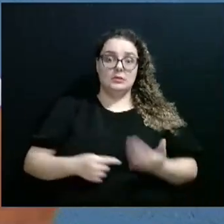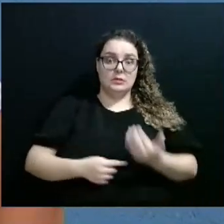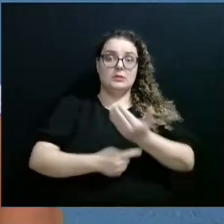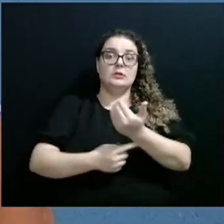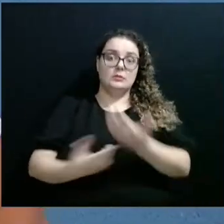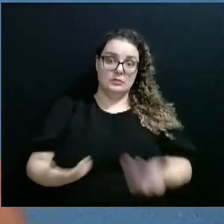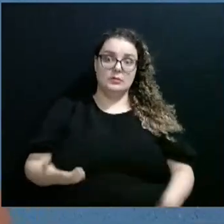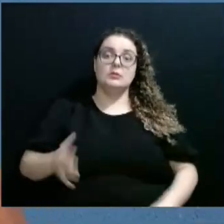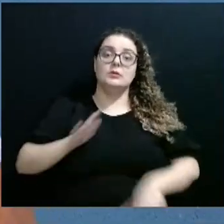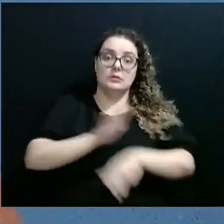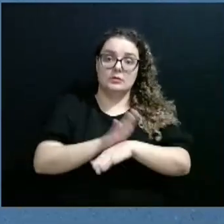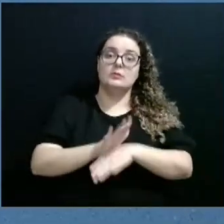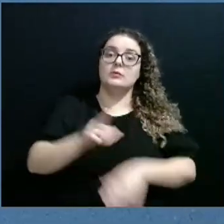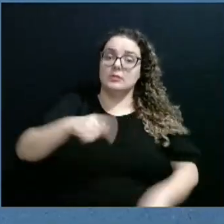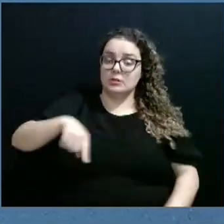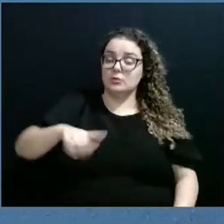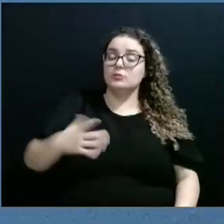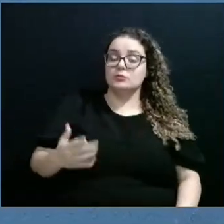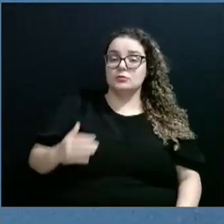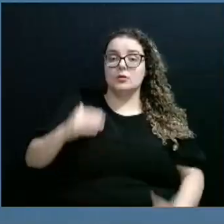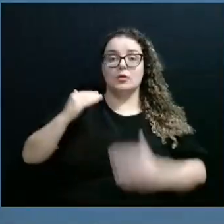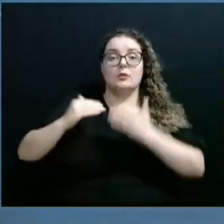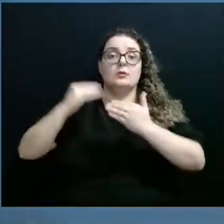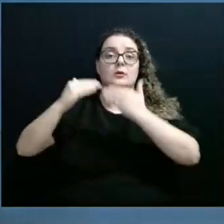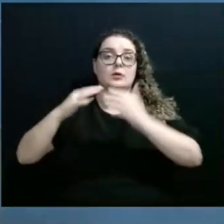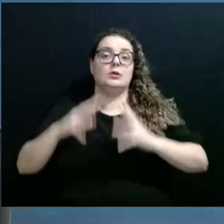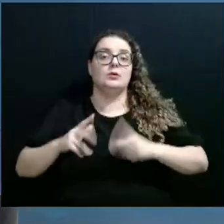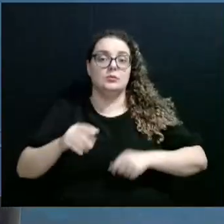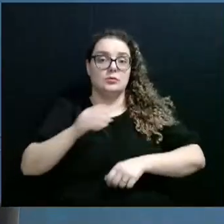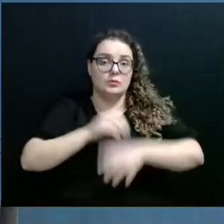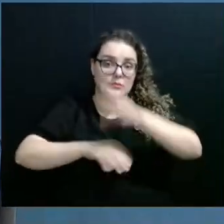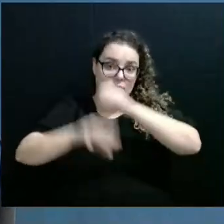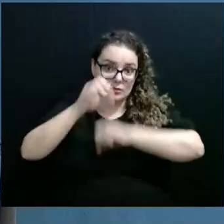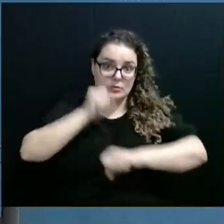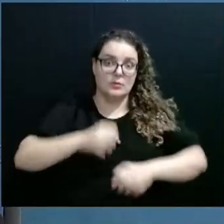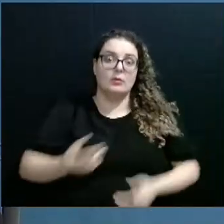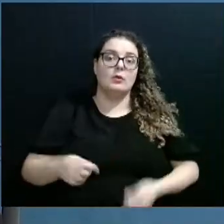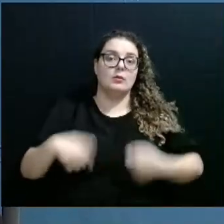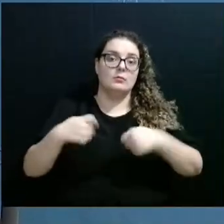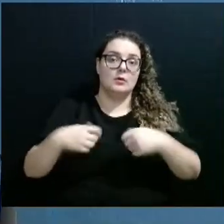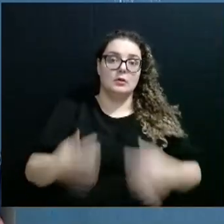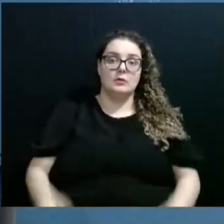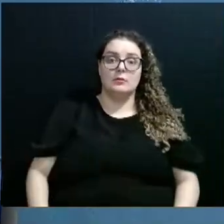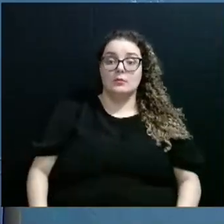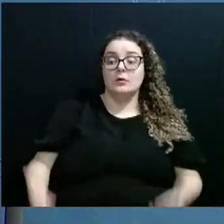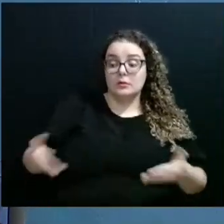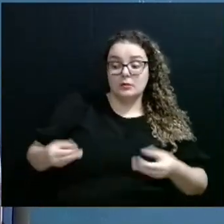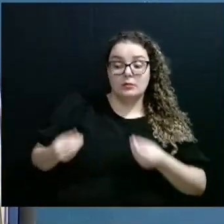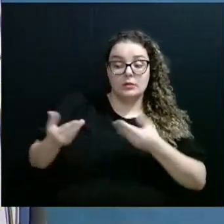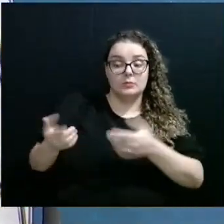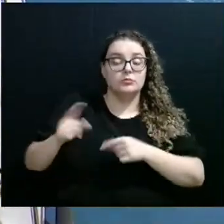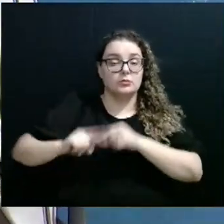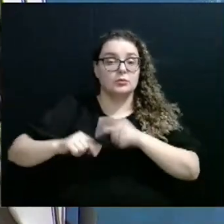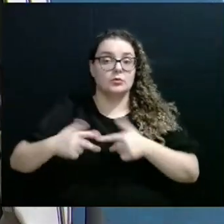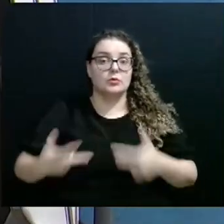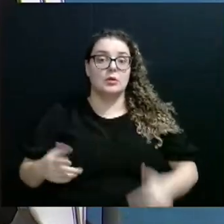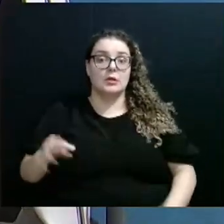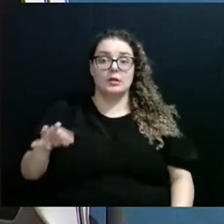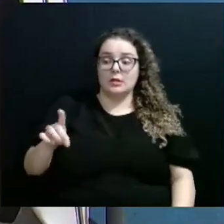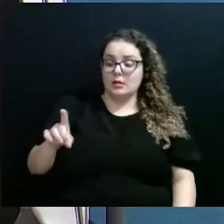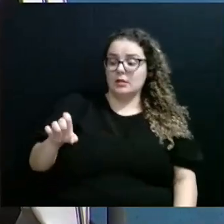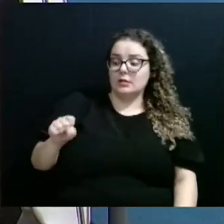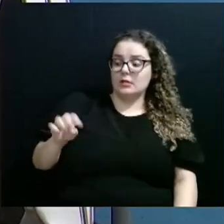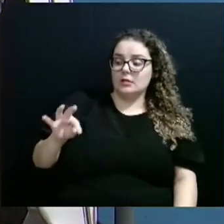eles em tudo que eles precisam e necessitam lá. Agora, com a entrega do material, esse material é destombado e tirado do patrimônio da